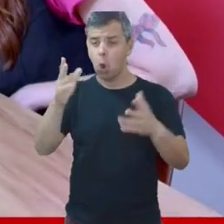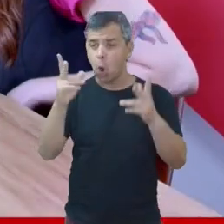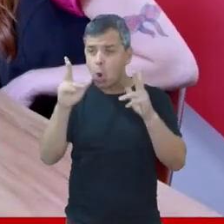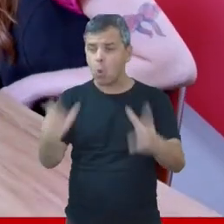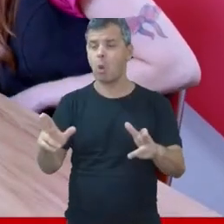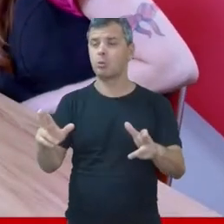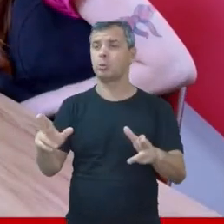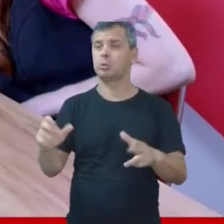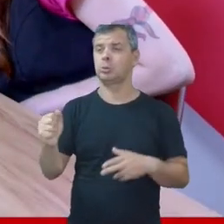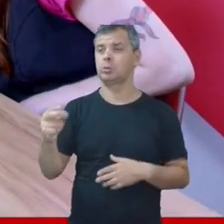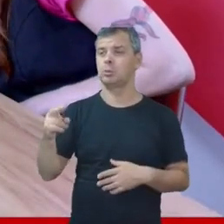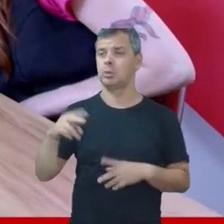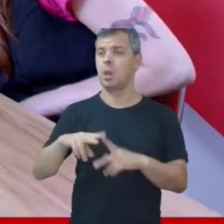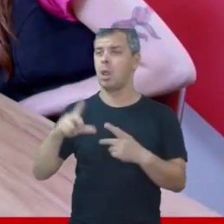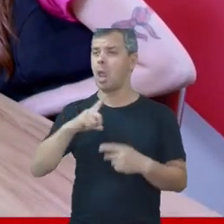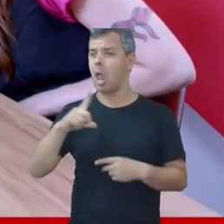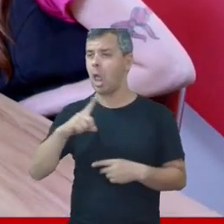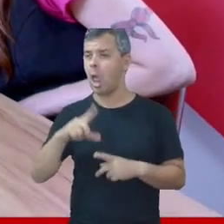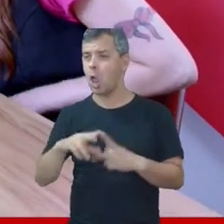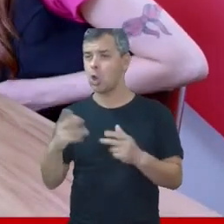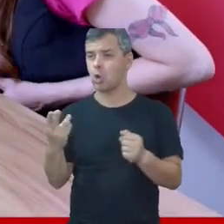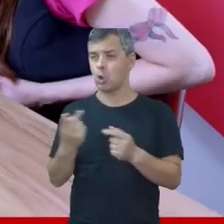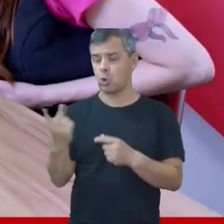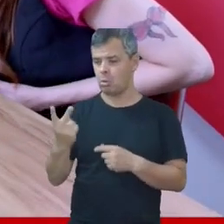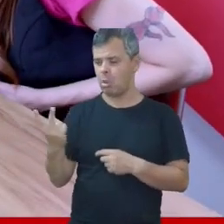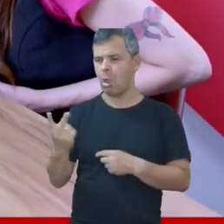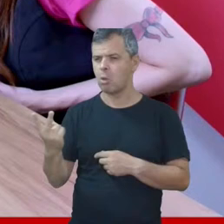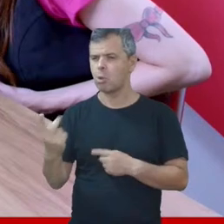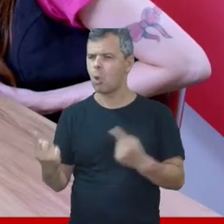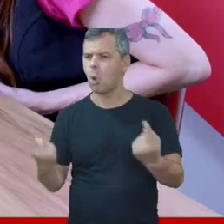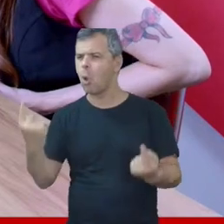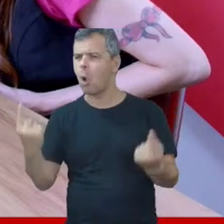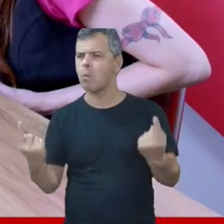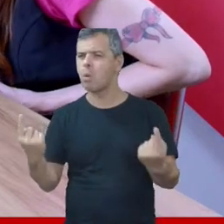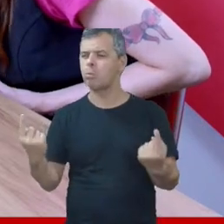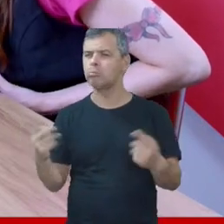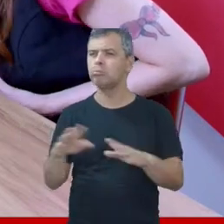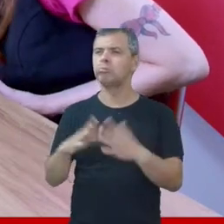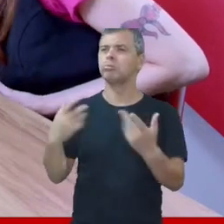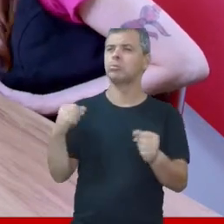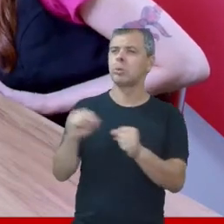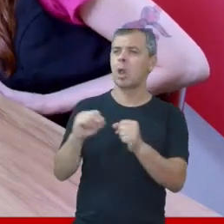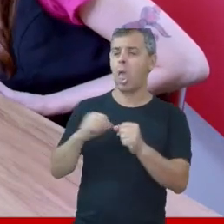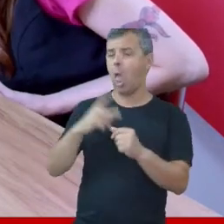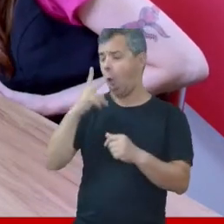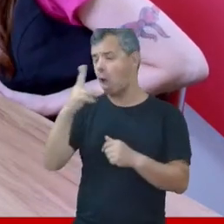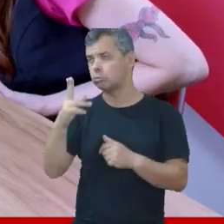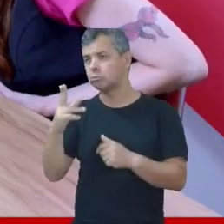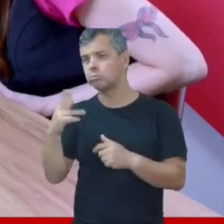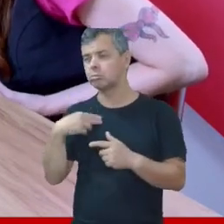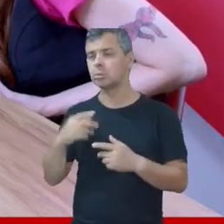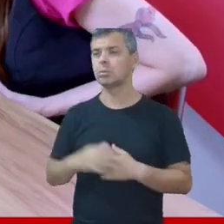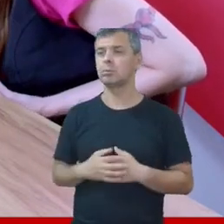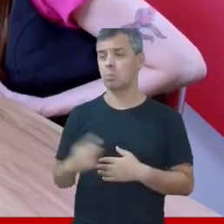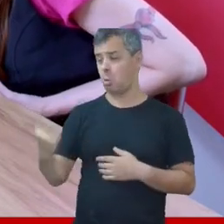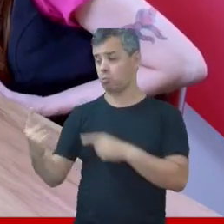E a gente imagina aí que existam duas vertentes, dois motivos muito fortes para isso. Eu, pelo menos, imagino dessa